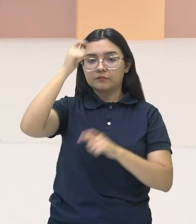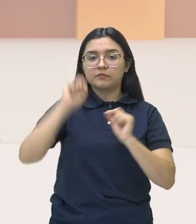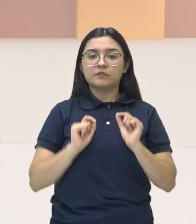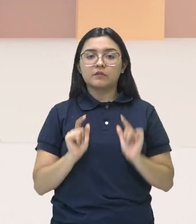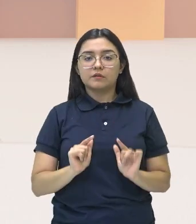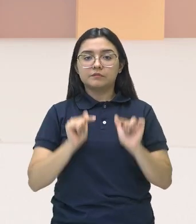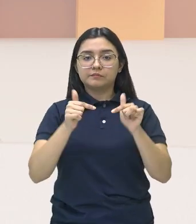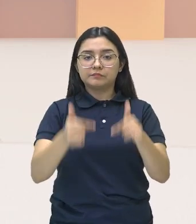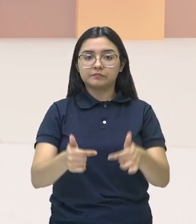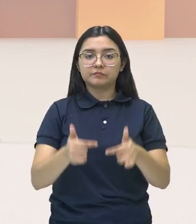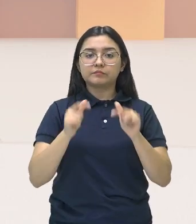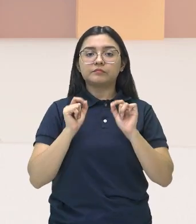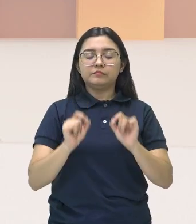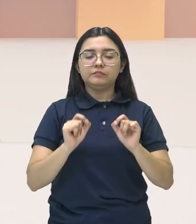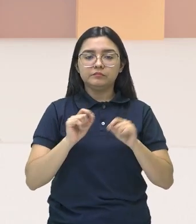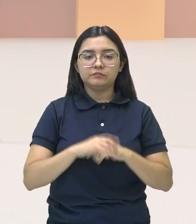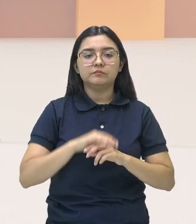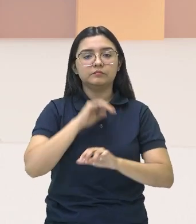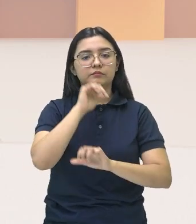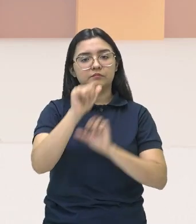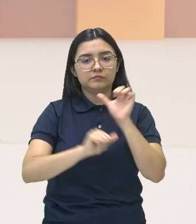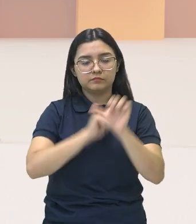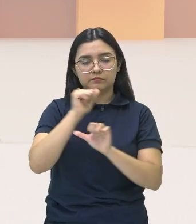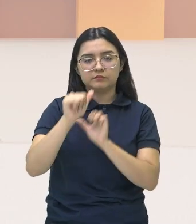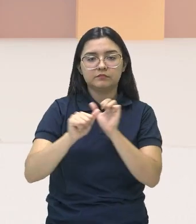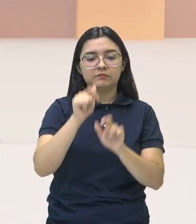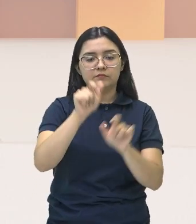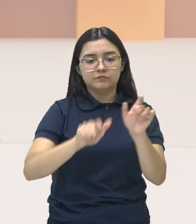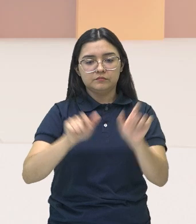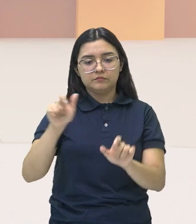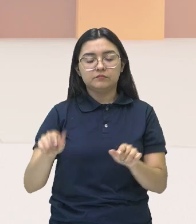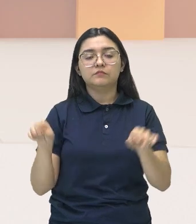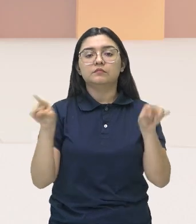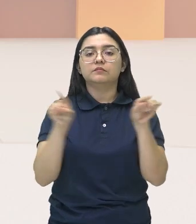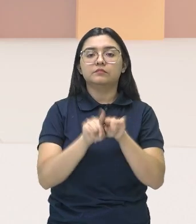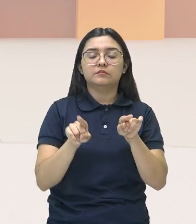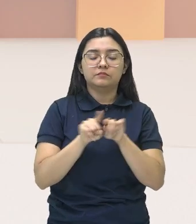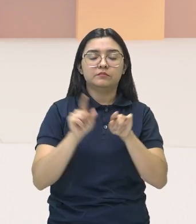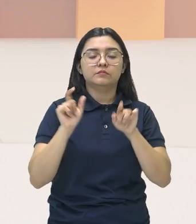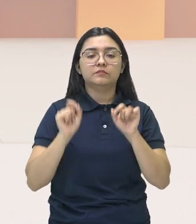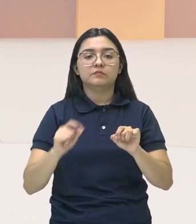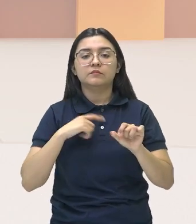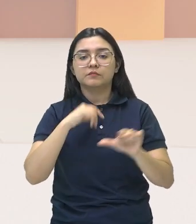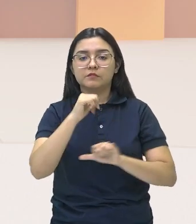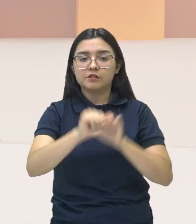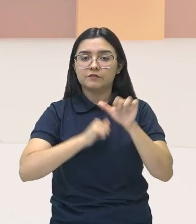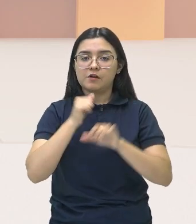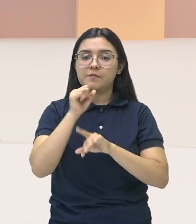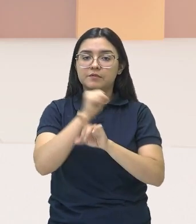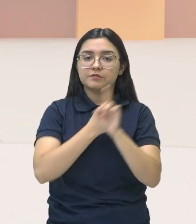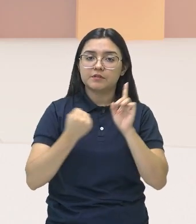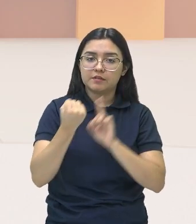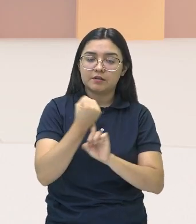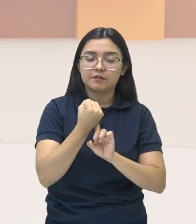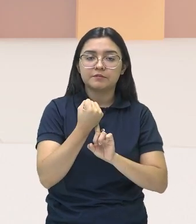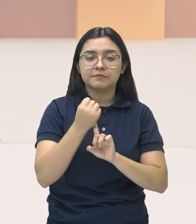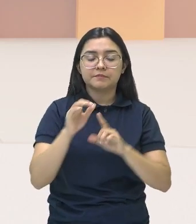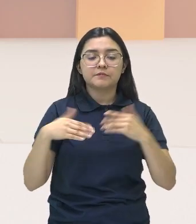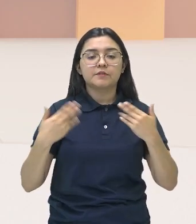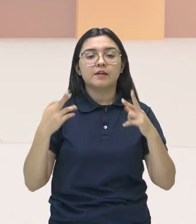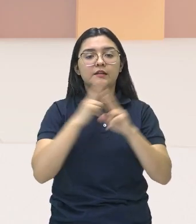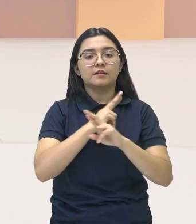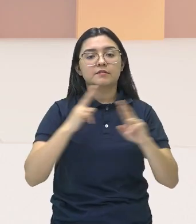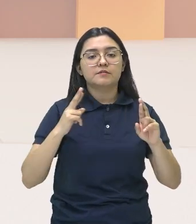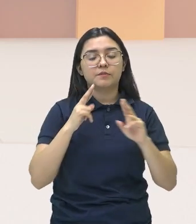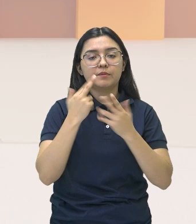ela seja uma ação que transforma a pessoa e, ao mesmo tempo, transforma a sociedade, na sua relação